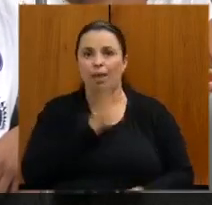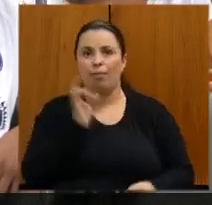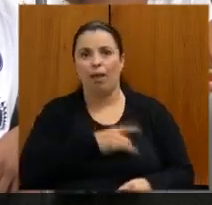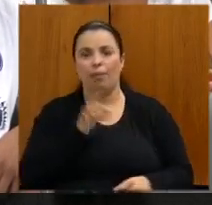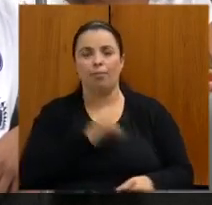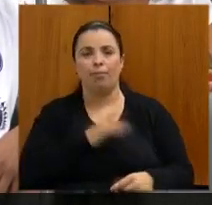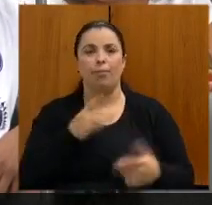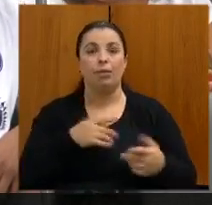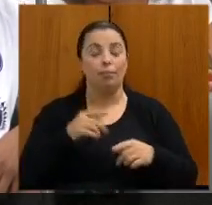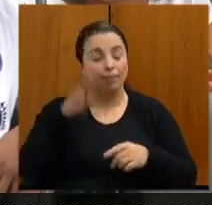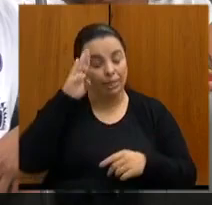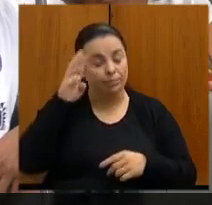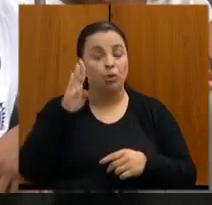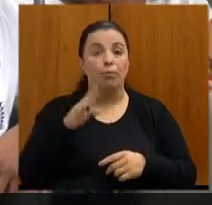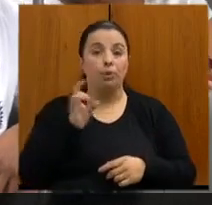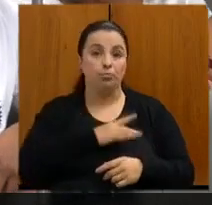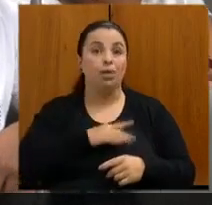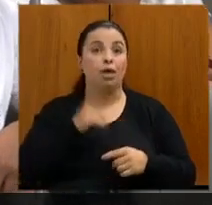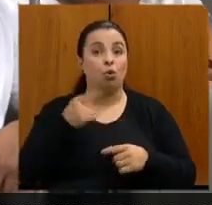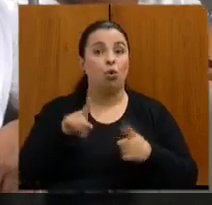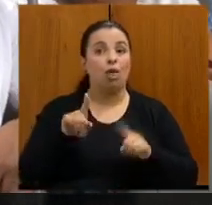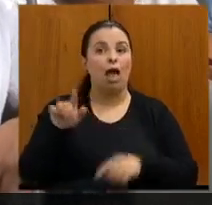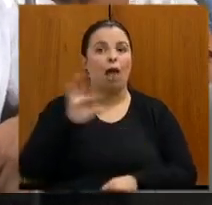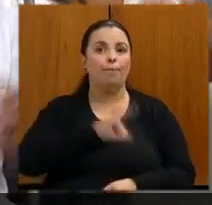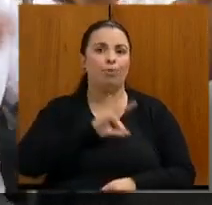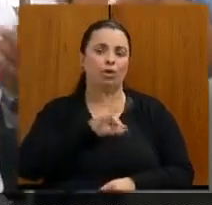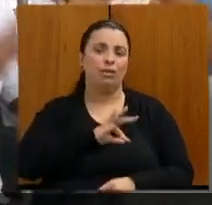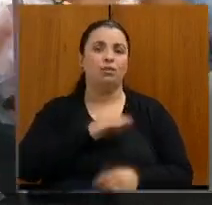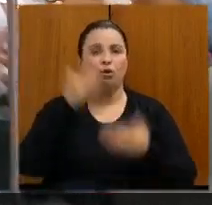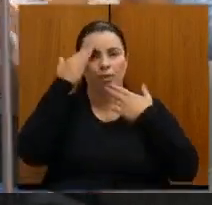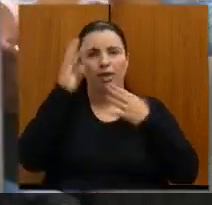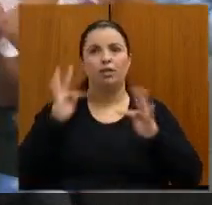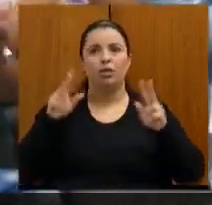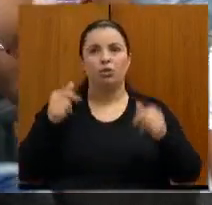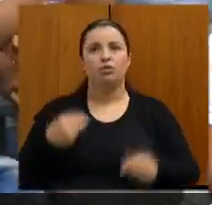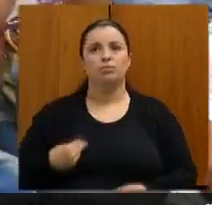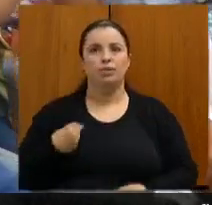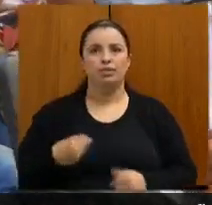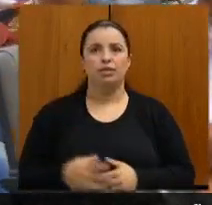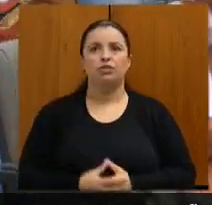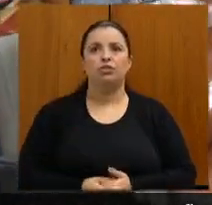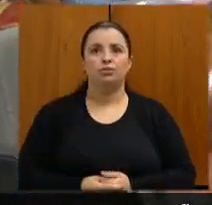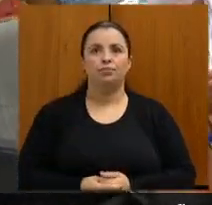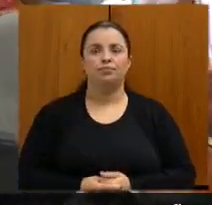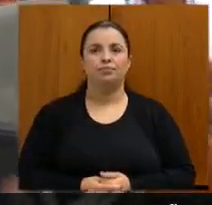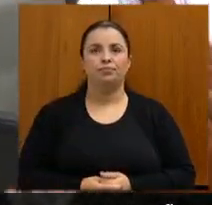o aperto da polícia Muito obrigado a todos vocês aqui presente e